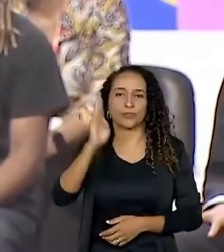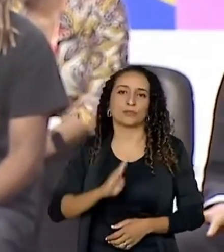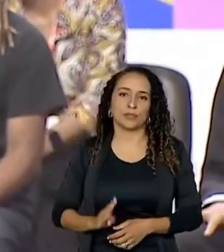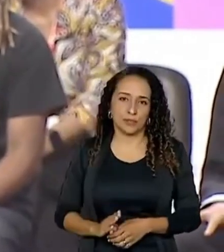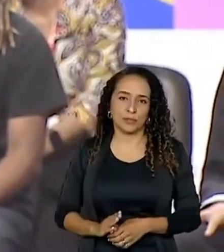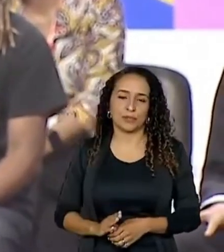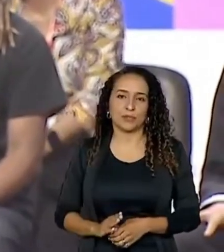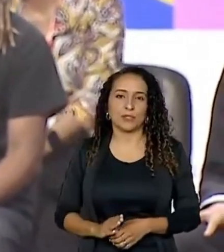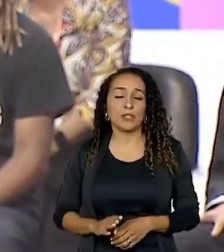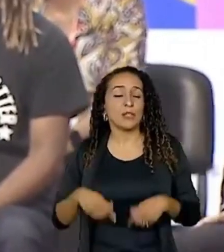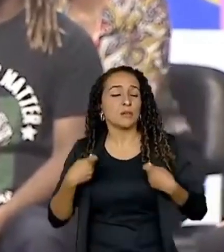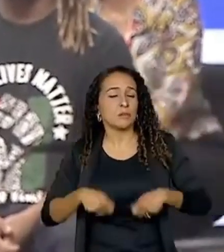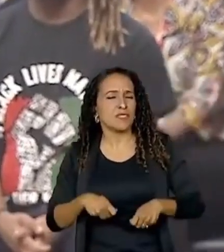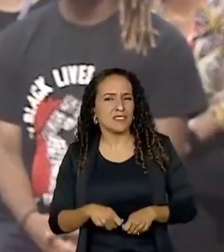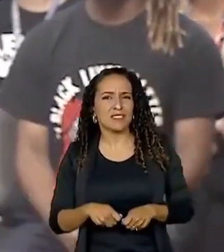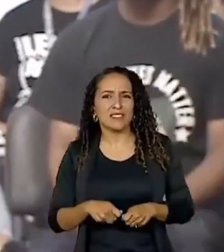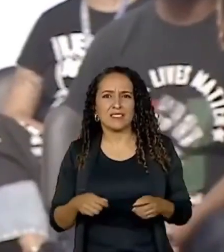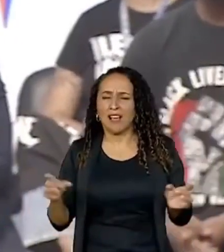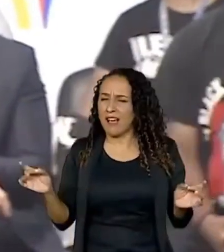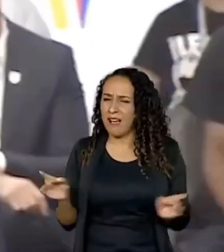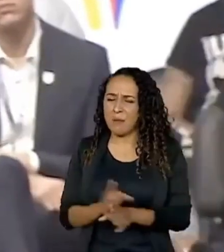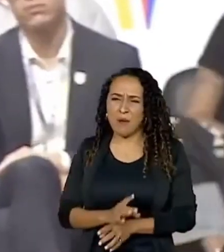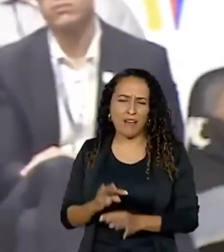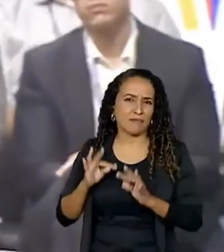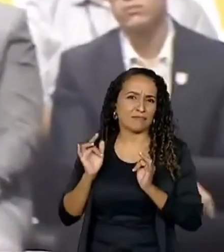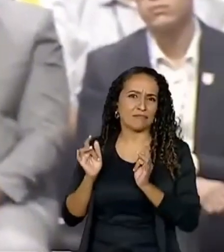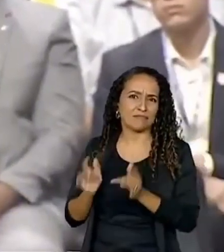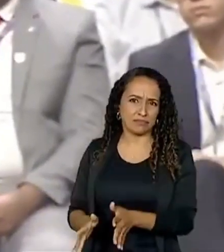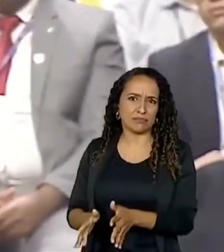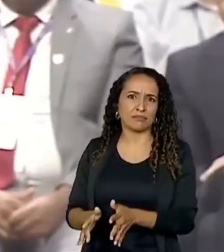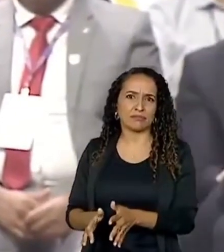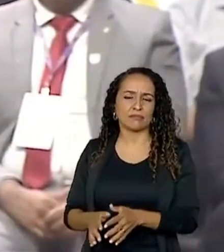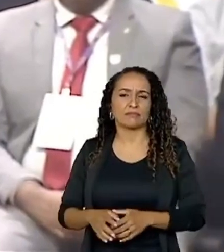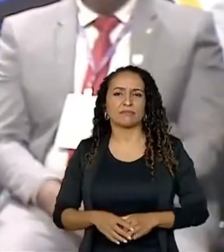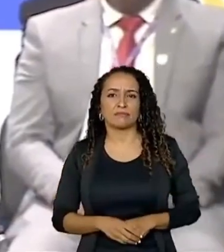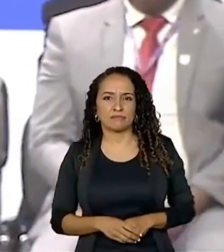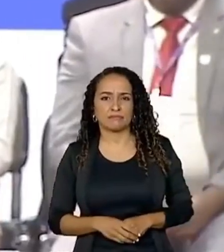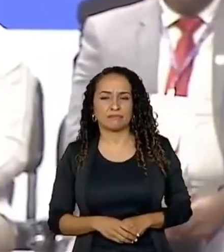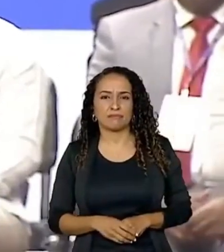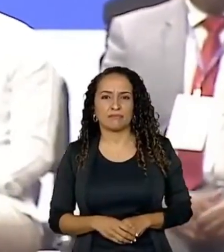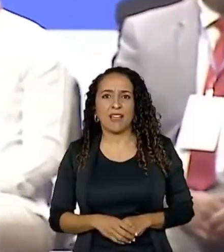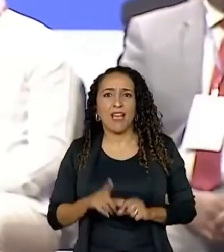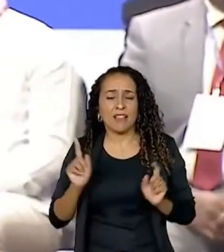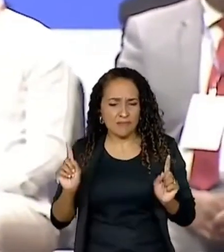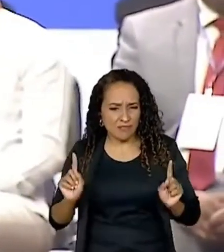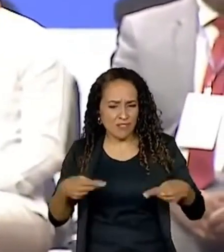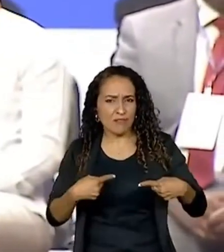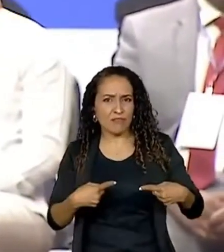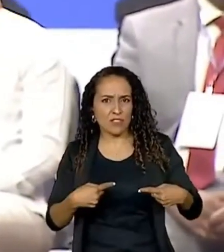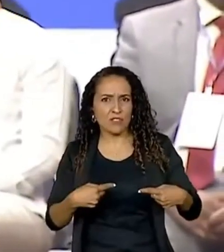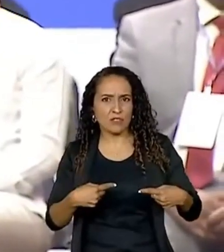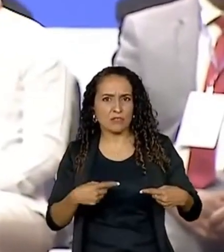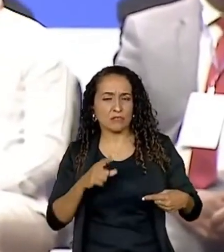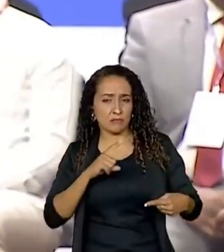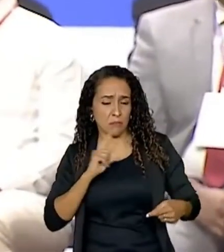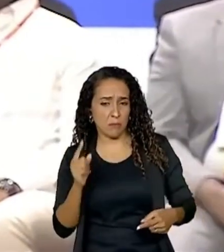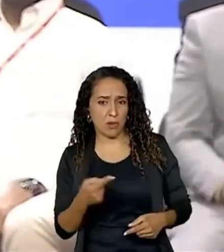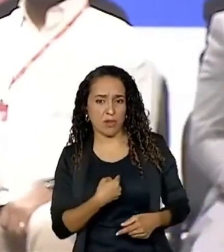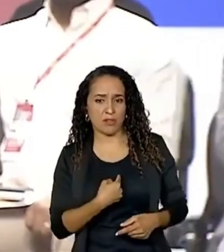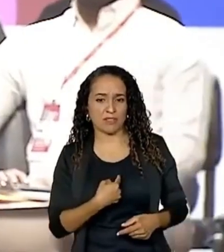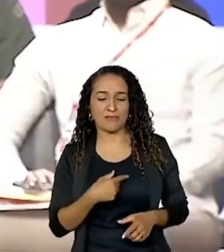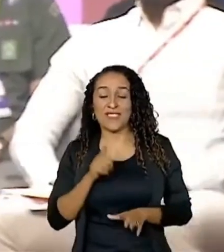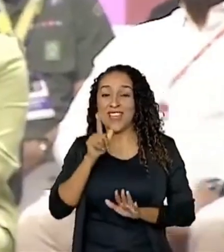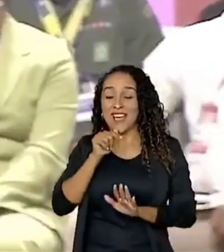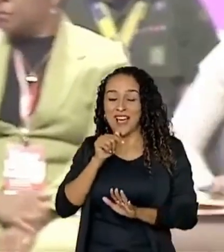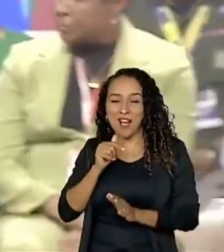país. E é preciso acabar com isso de uma vez por todas. Então o desafio que está colocado para nós, minha água, meu